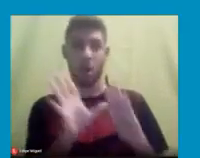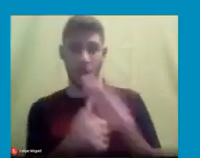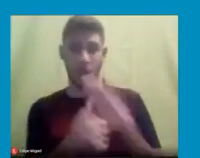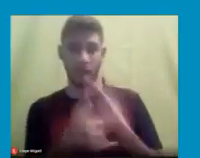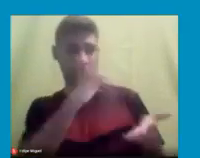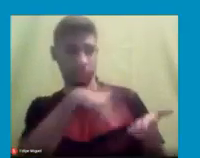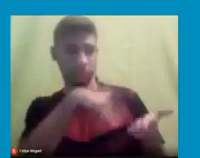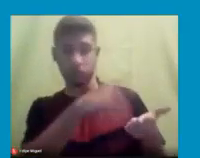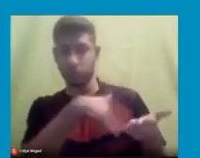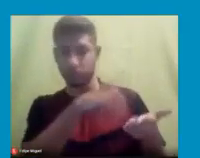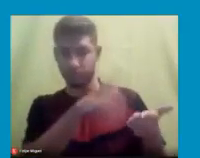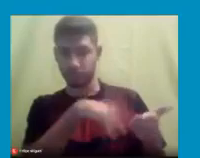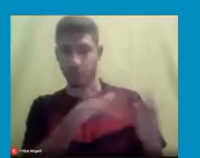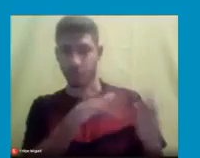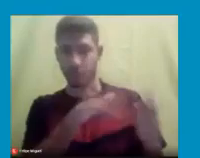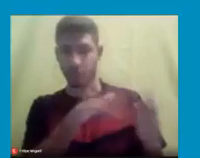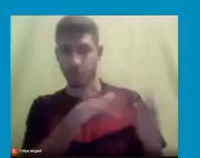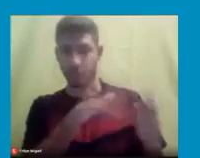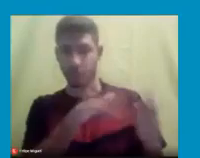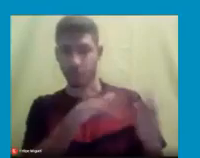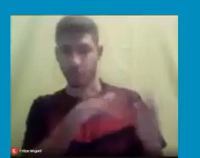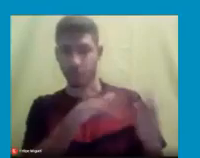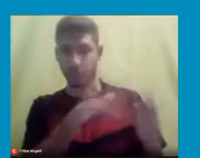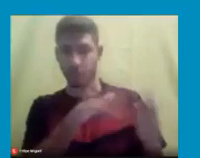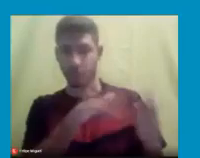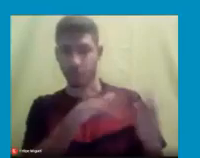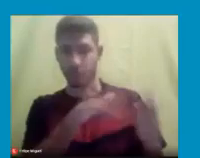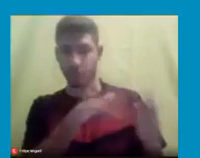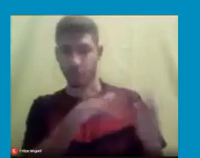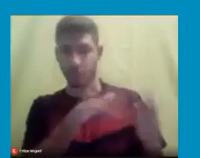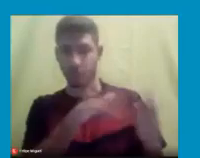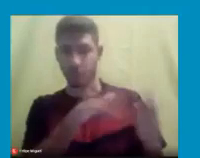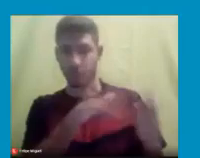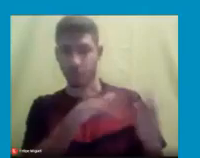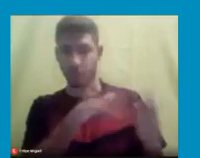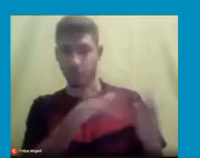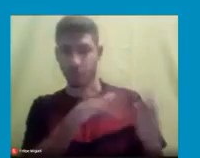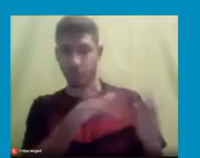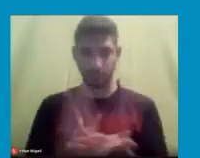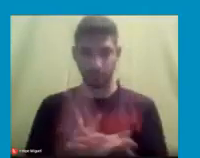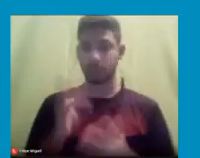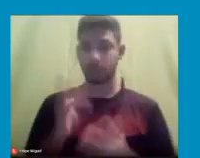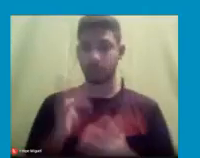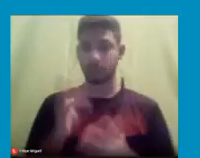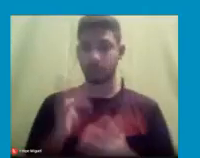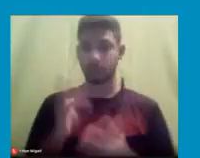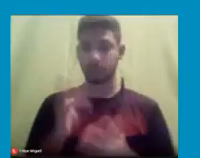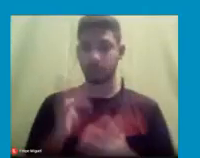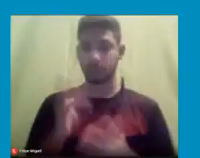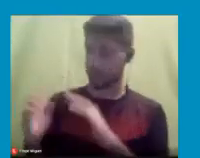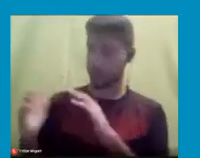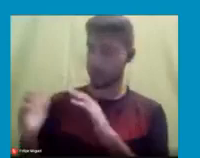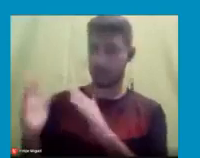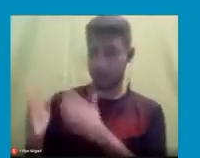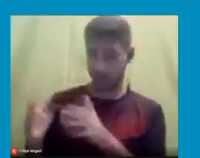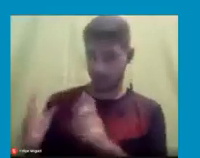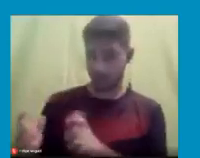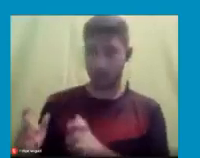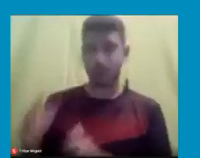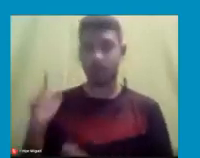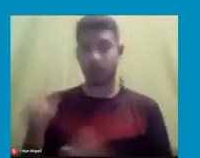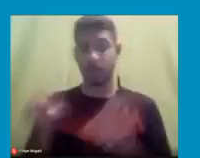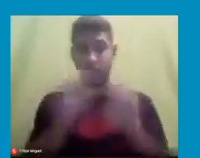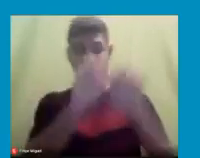vez, eu fui assaltado, Eu sinto racismo na delegacia. Esse racismo